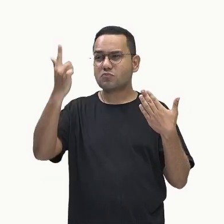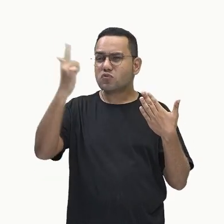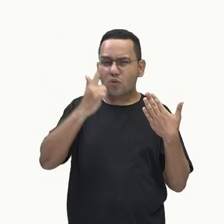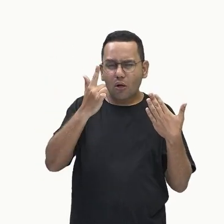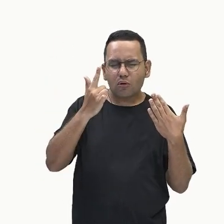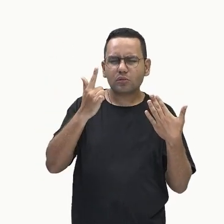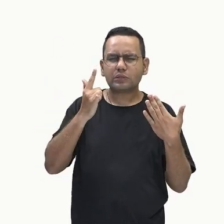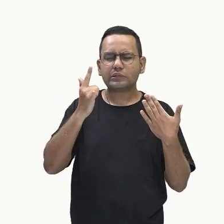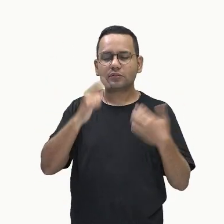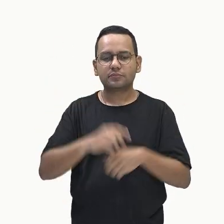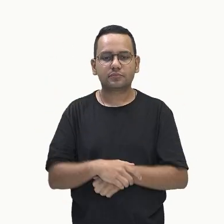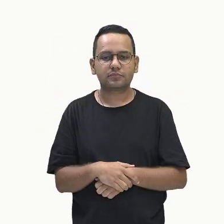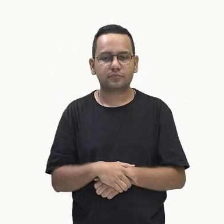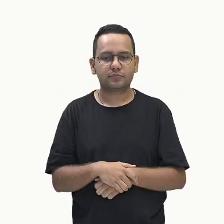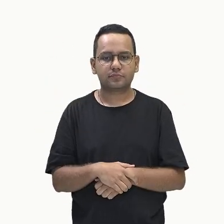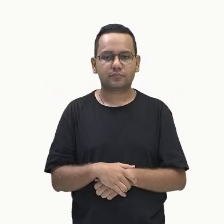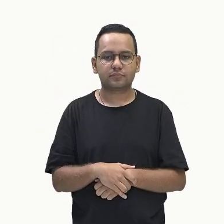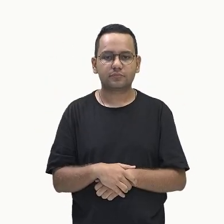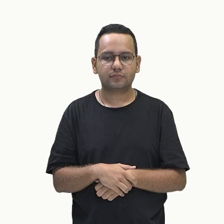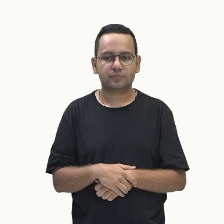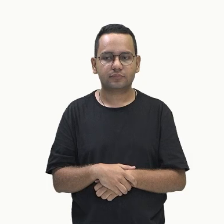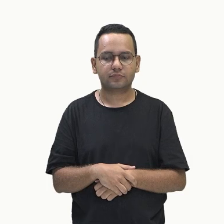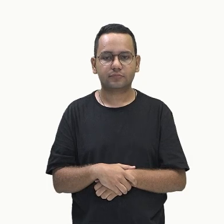claridade. A